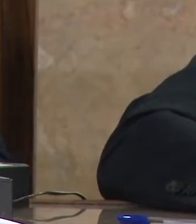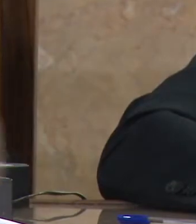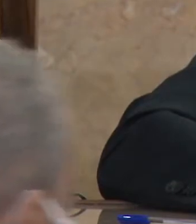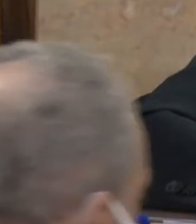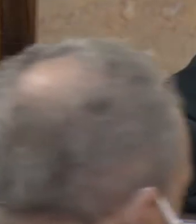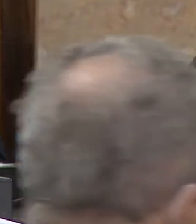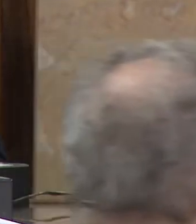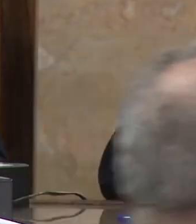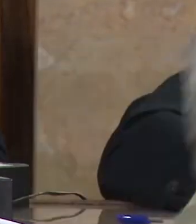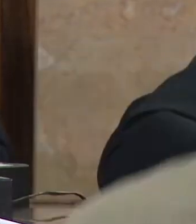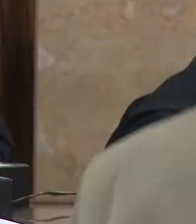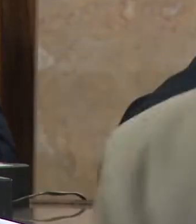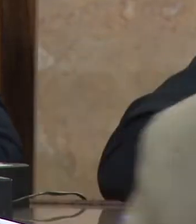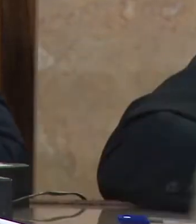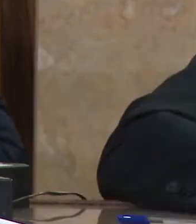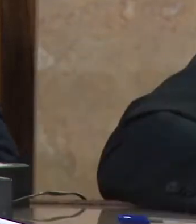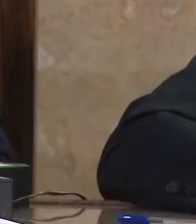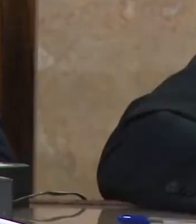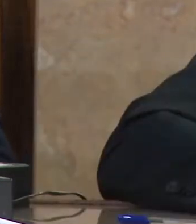indicação 01/2021,